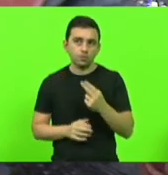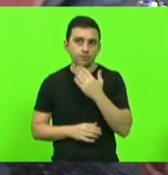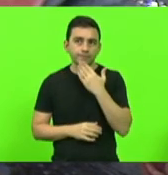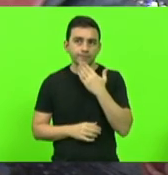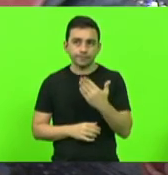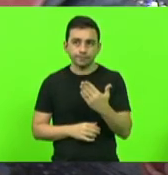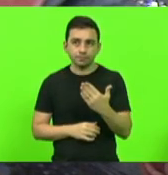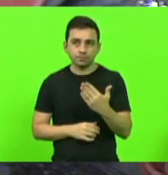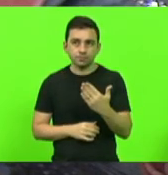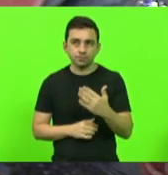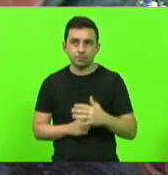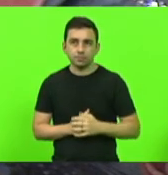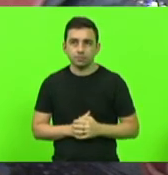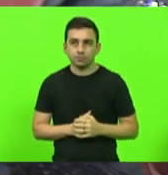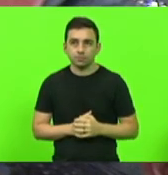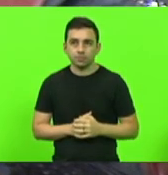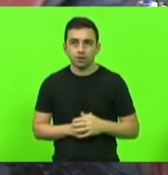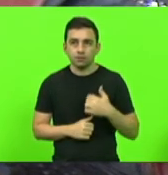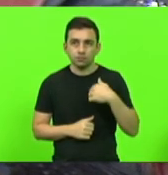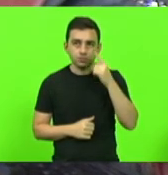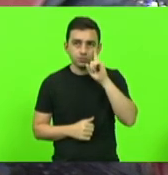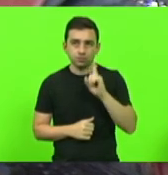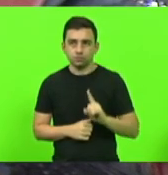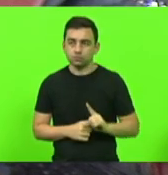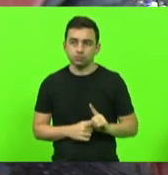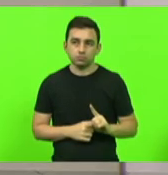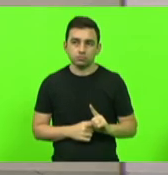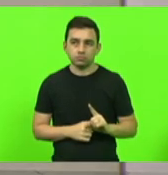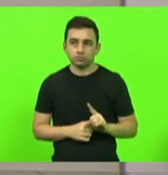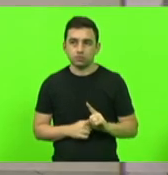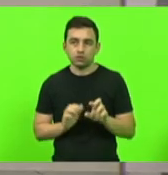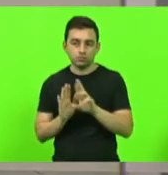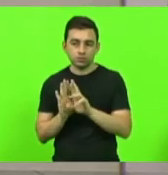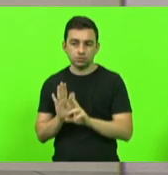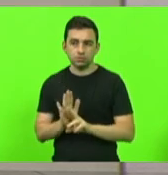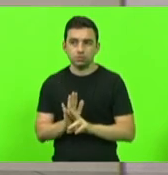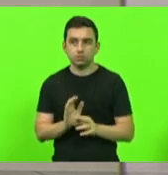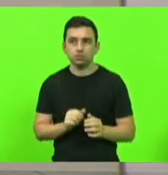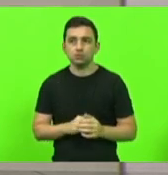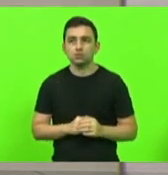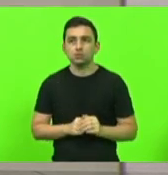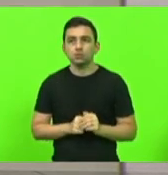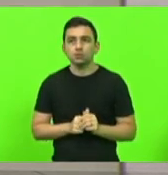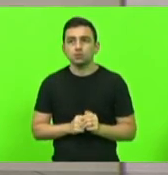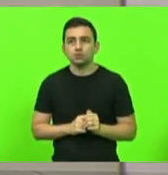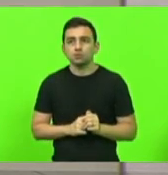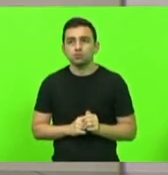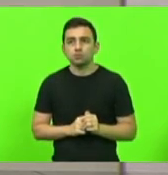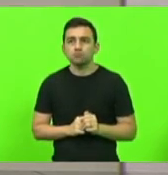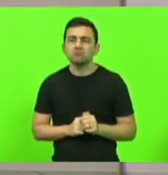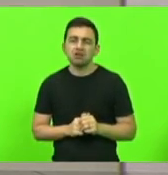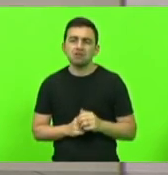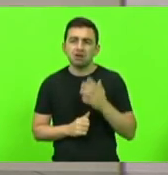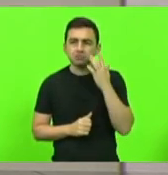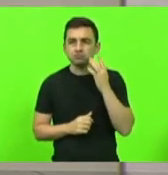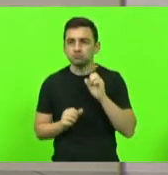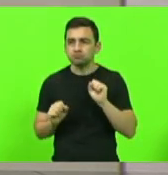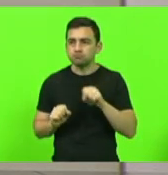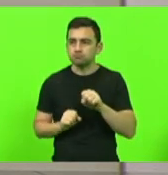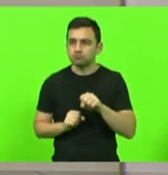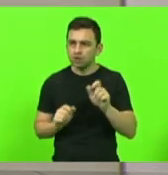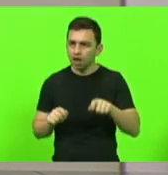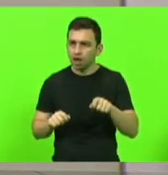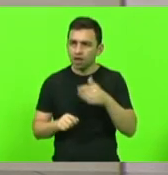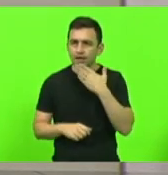votação. Eu não sou expert no regimento, senhor presidente. A princípio, sim. Se Vossa Excelência fizer um